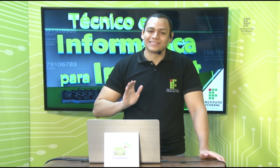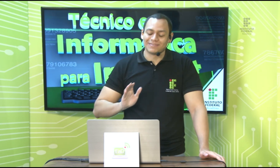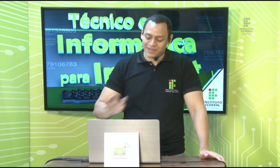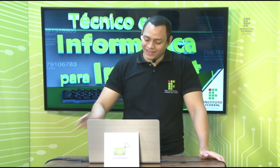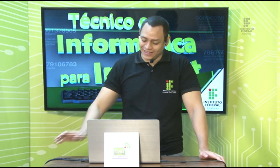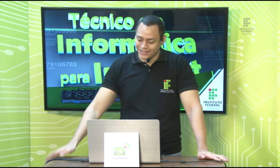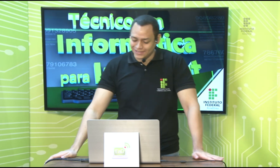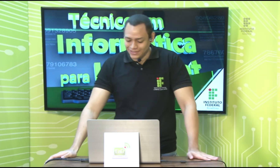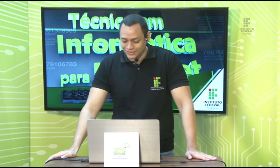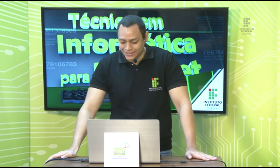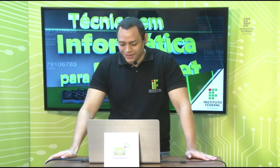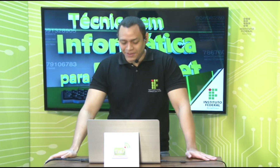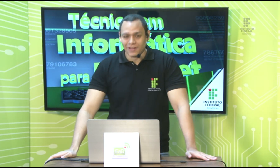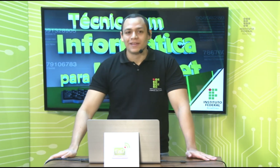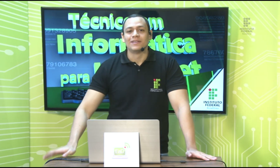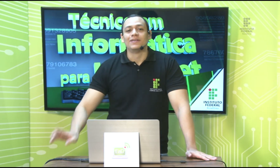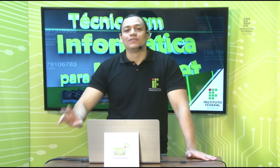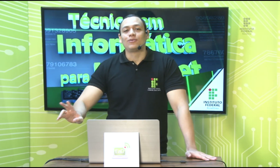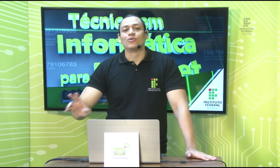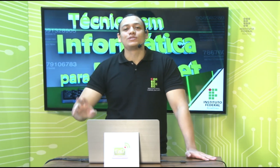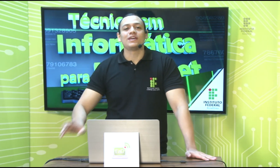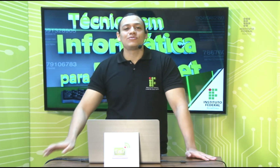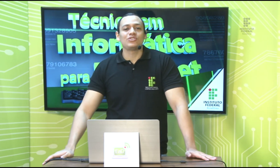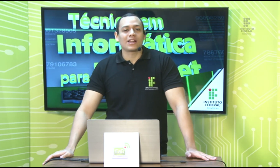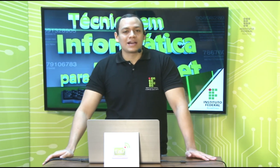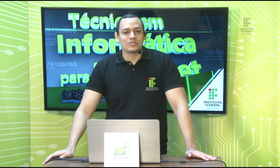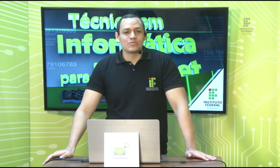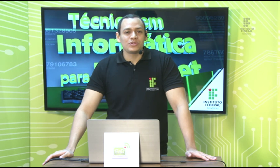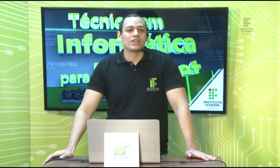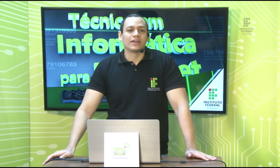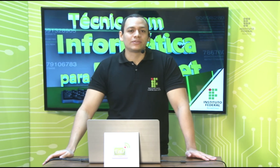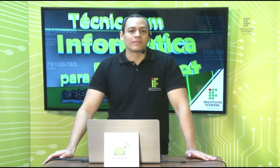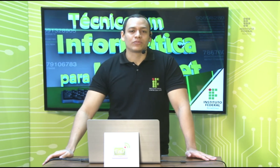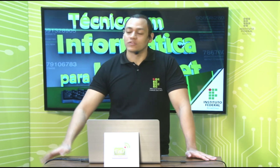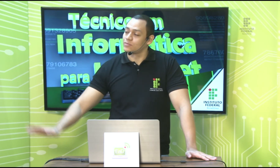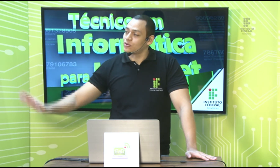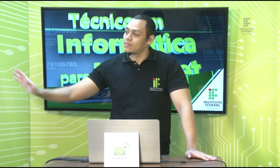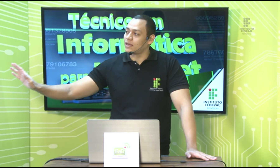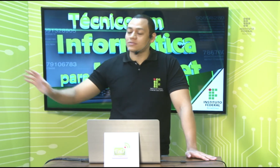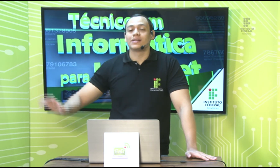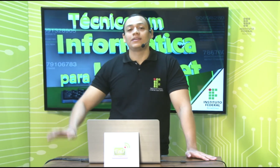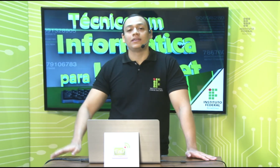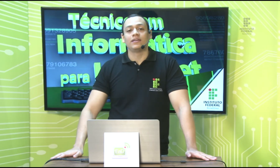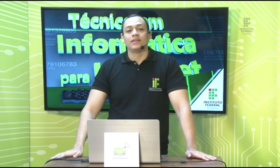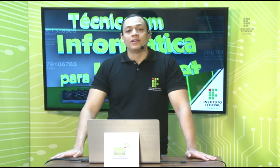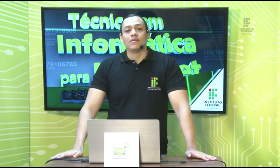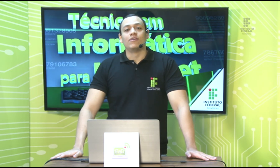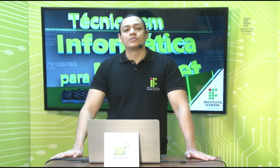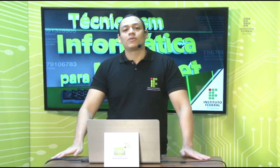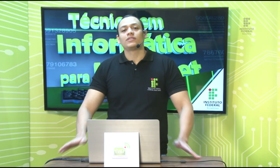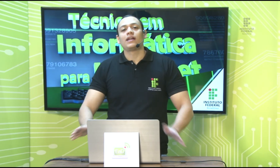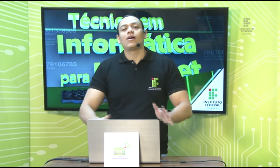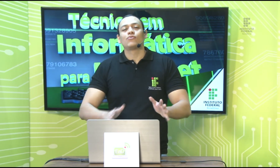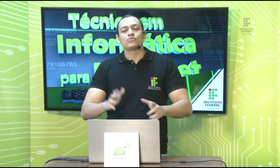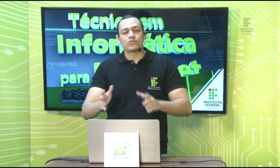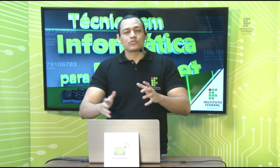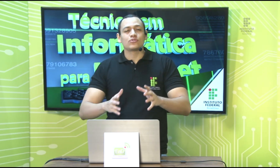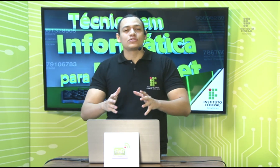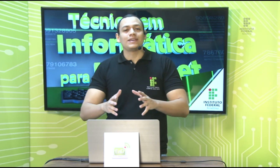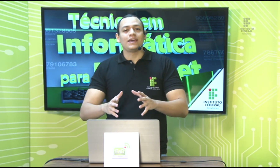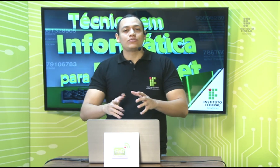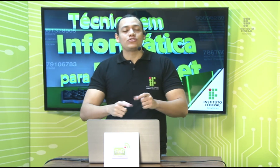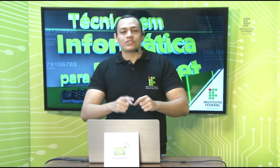Lembra? Beleza, então tá. Conceito de classe e objeto. Nós vamos cobrar isso daqui. Vamos botar lá alguns